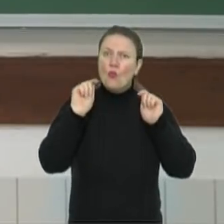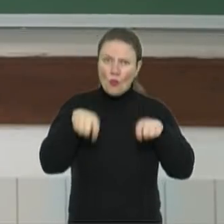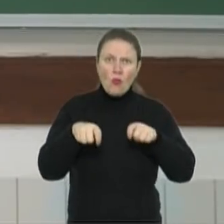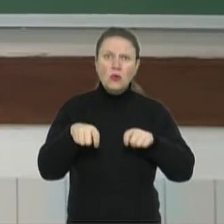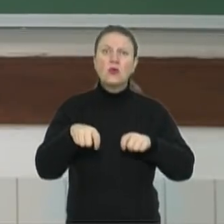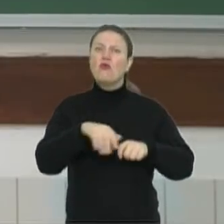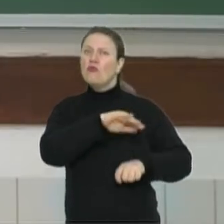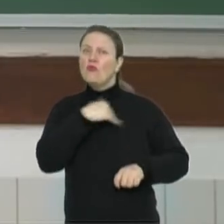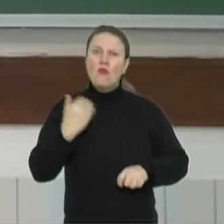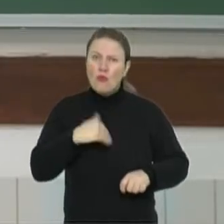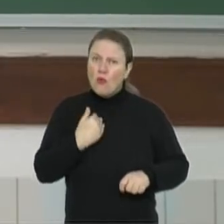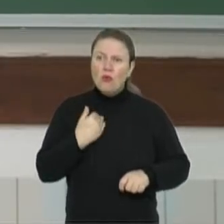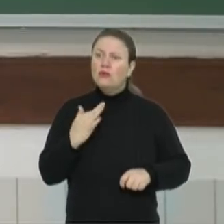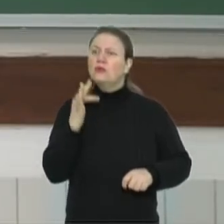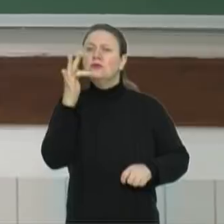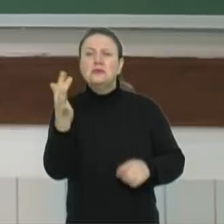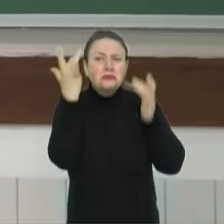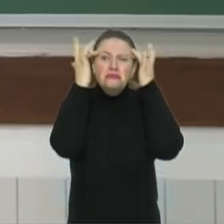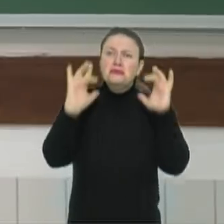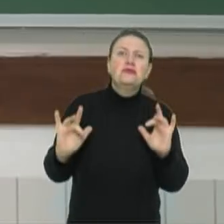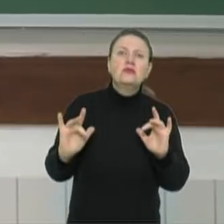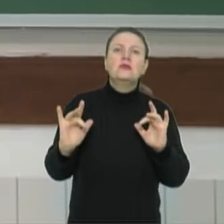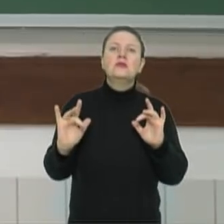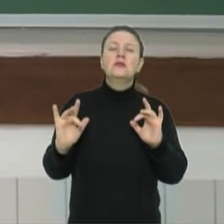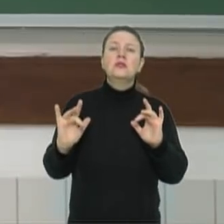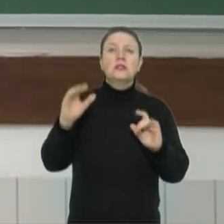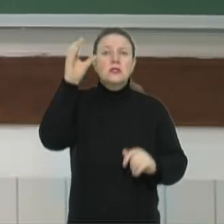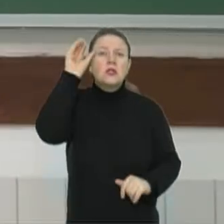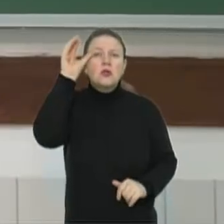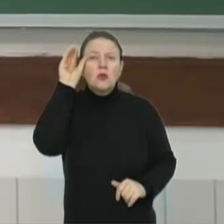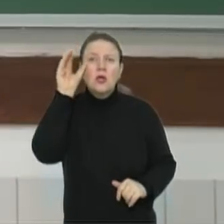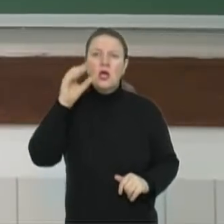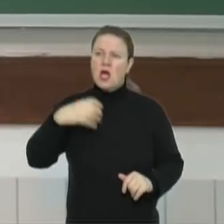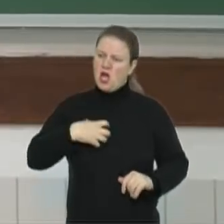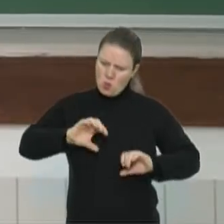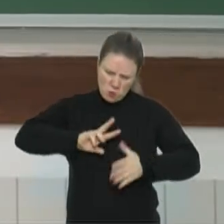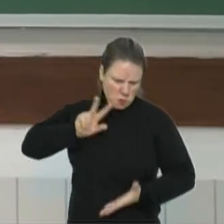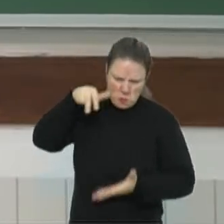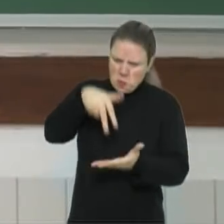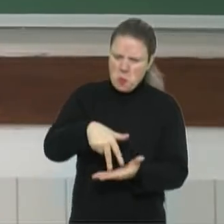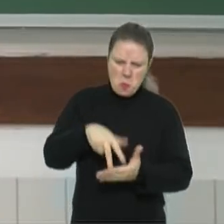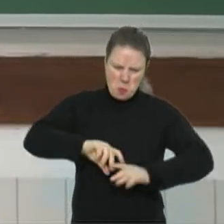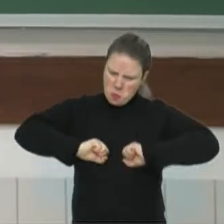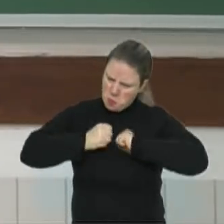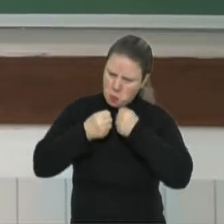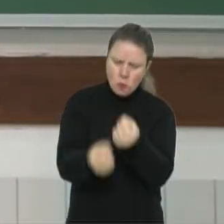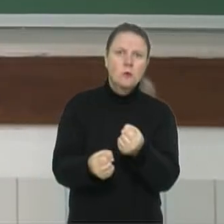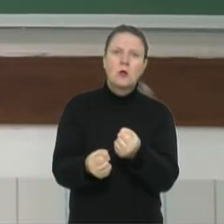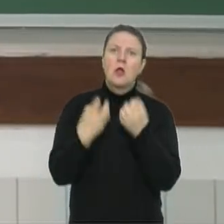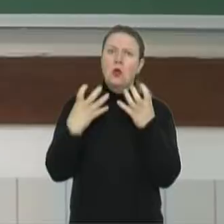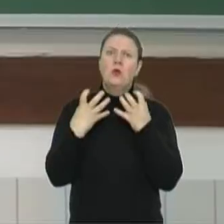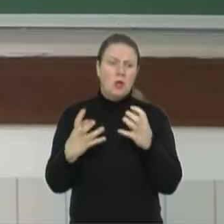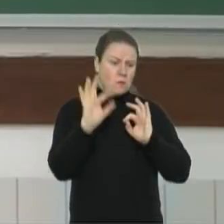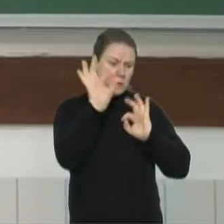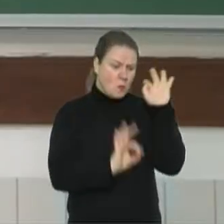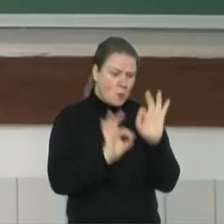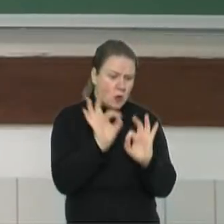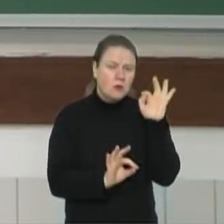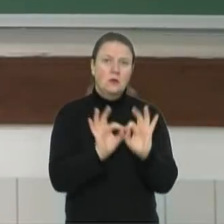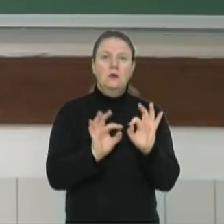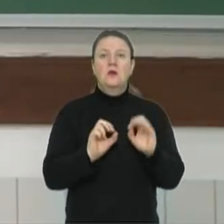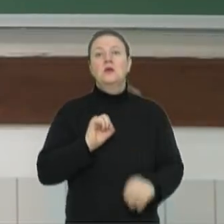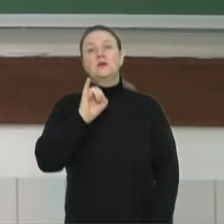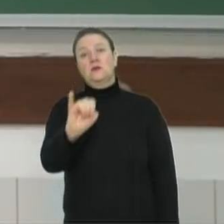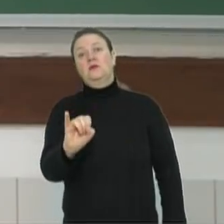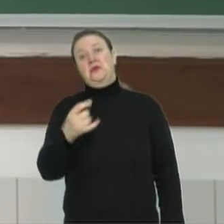é através dessa consciência que a gente se move, que a gente levanta para conquistar algo que a gente realmente quer. Porque se a gente não